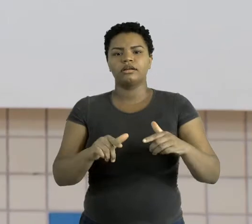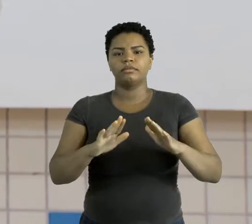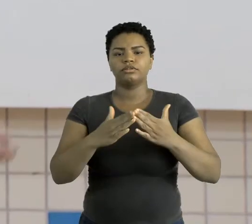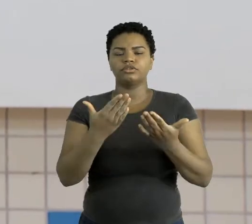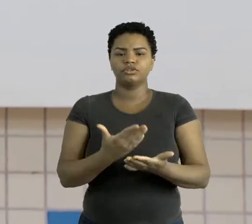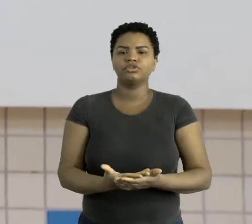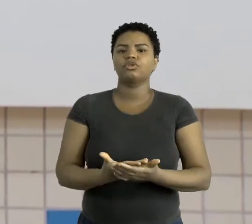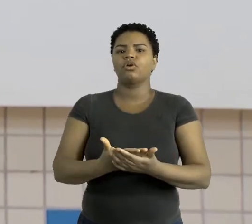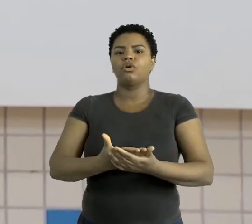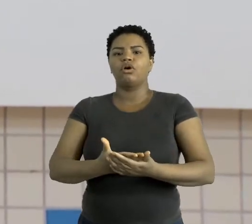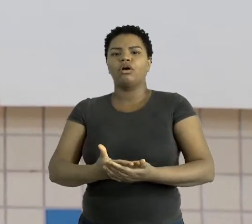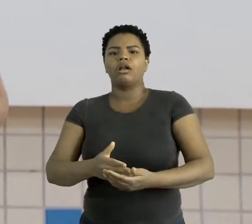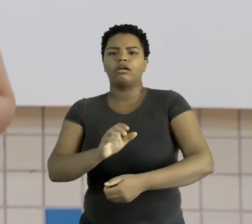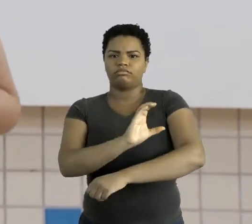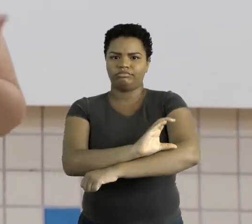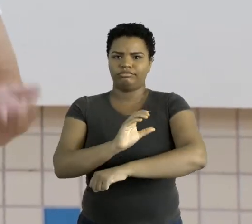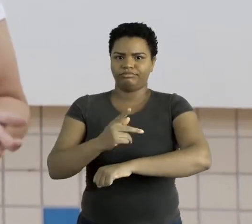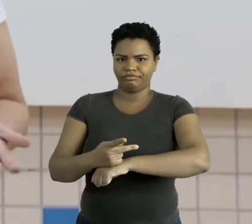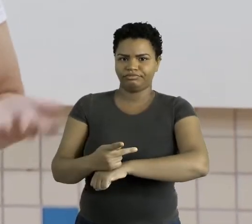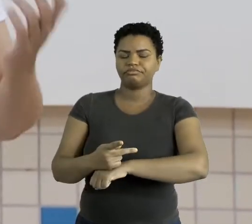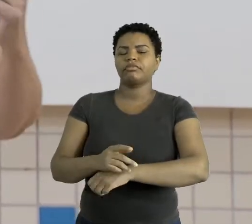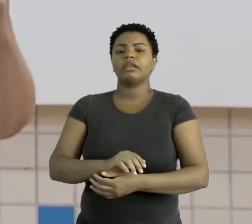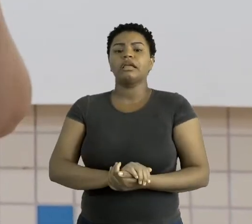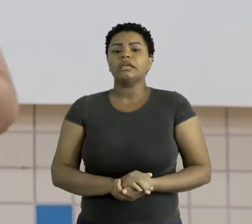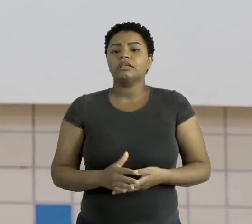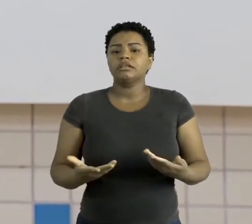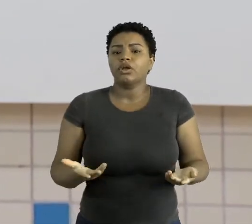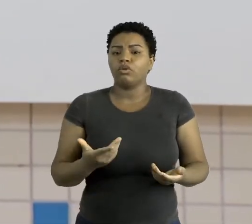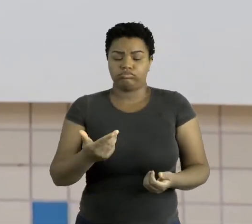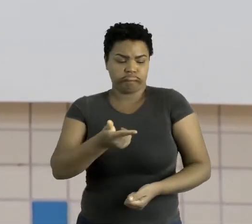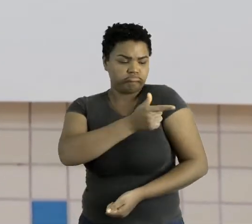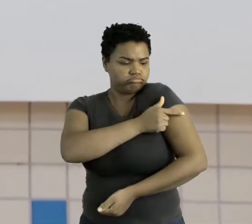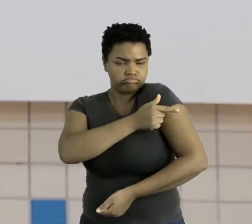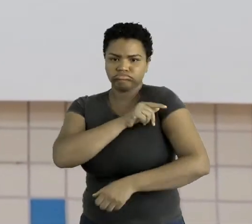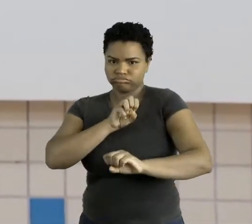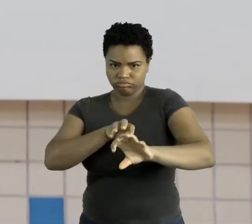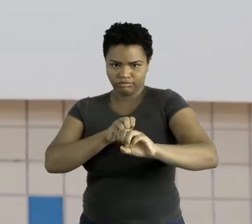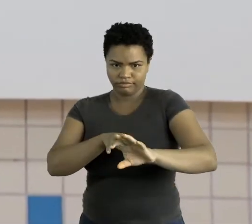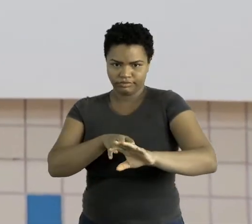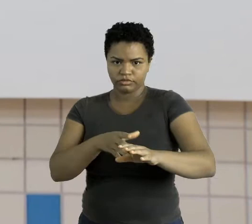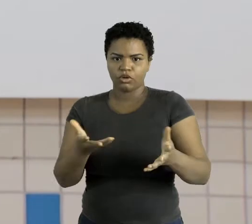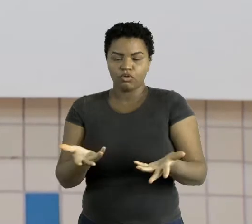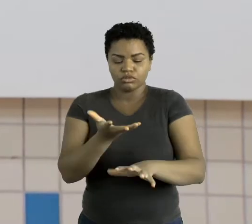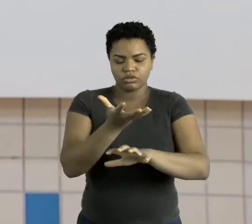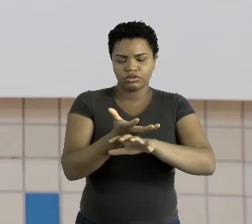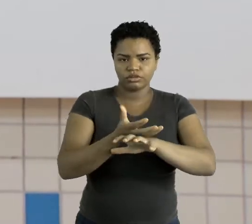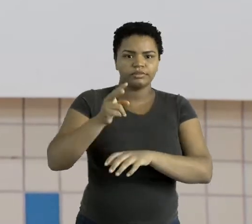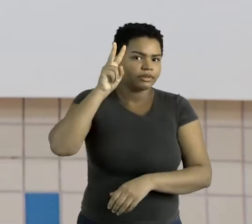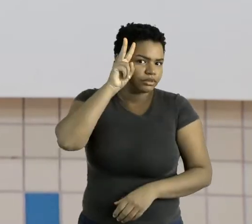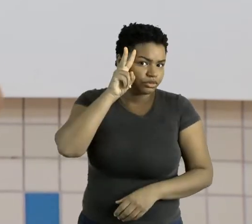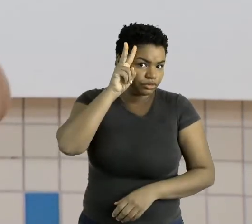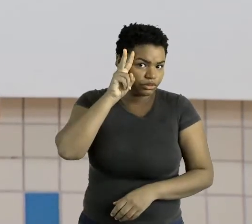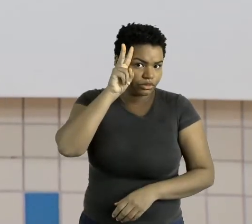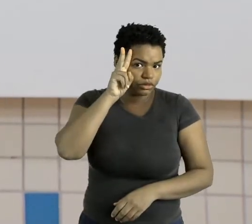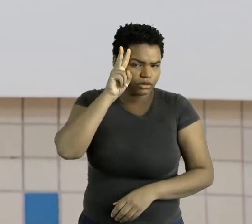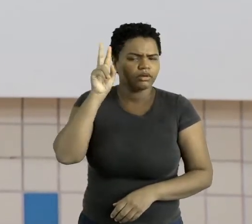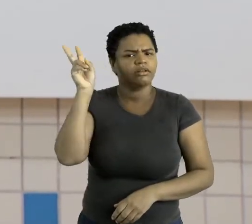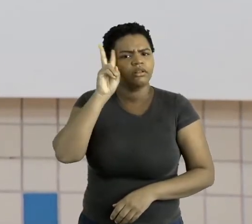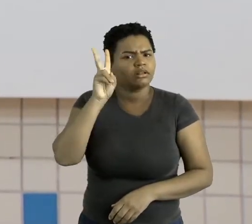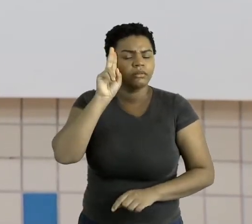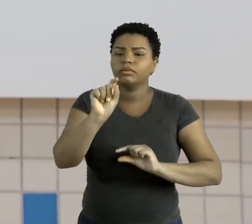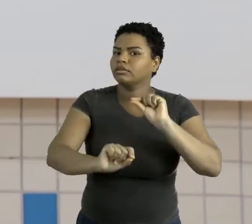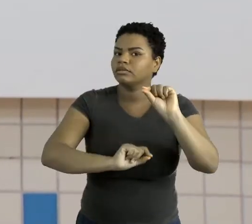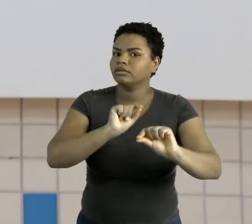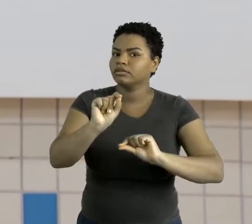Campelo com a turma de segundo ano e hoje eu vou trazer para vocês o componente curricular de História. Lembrando que